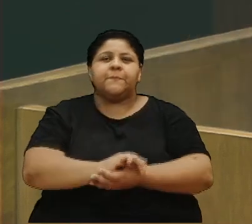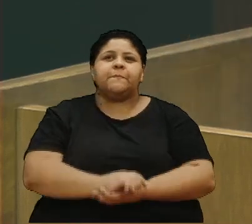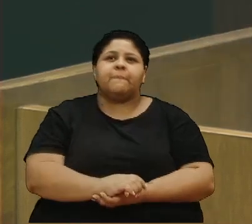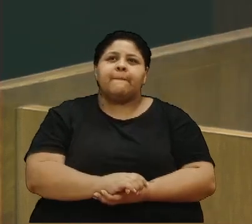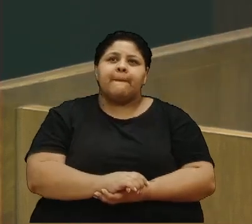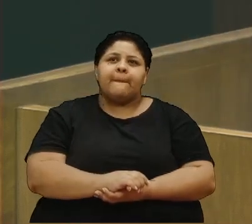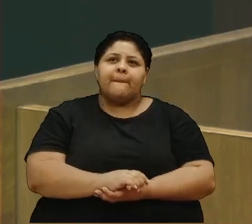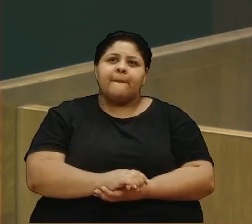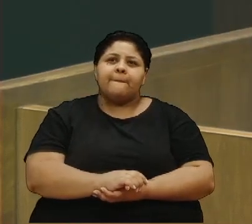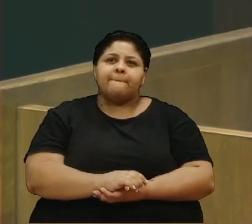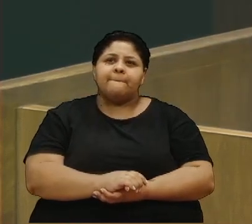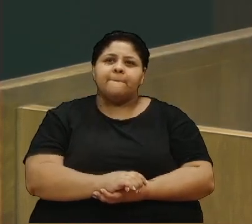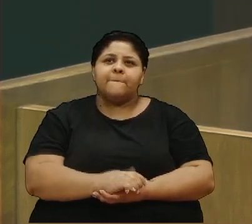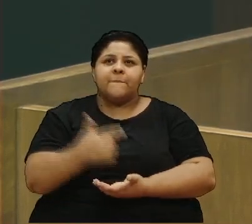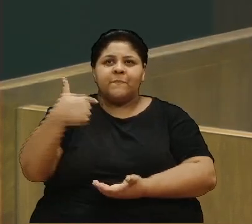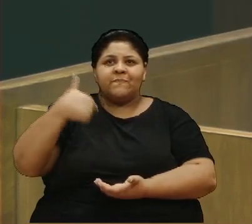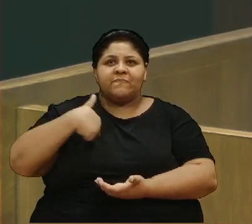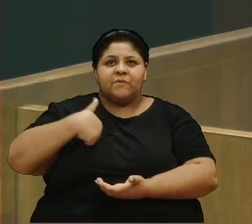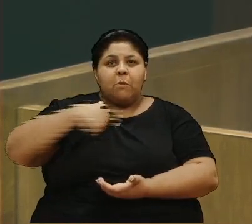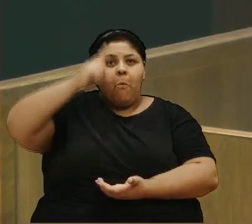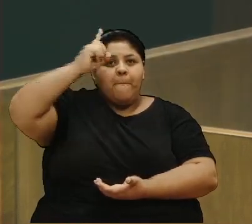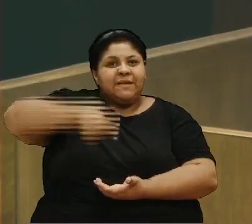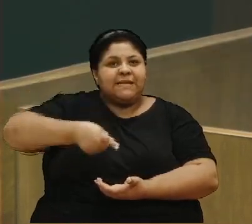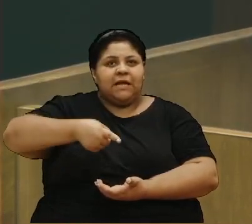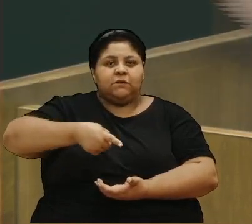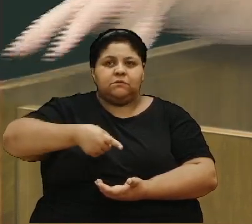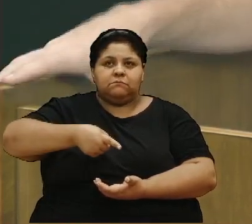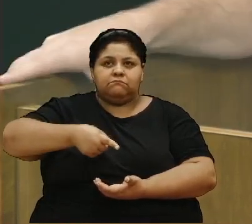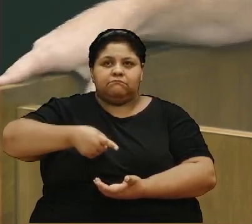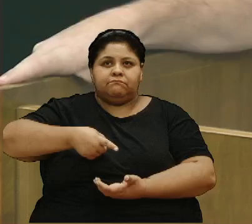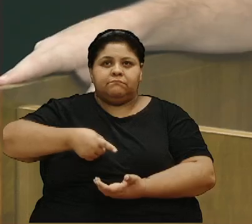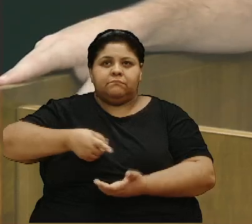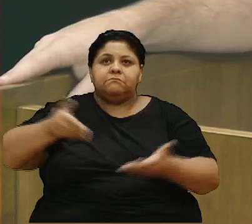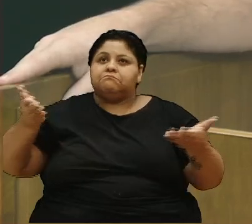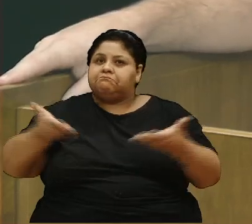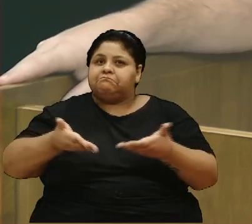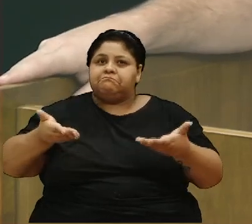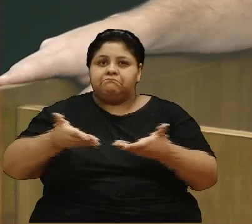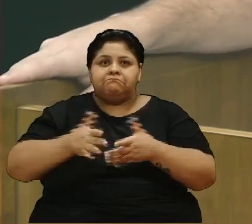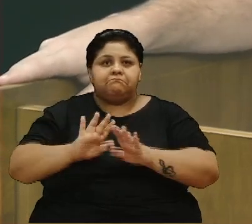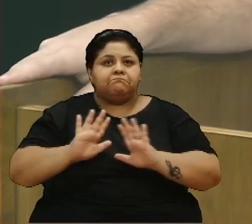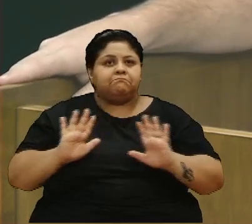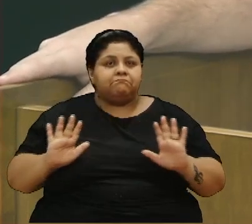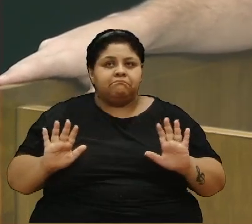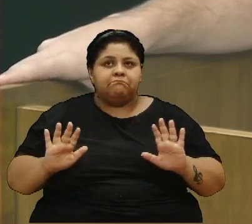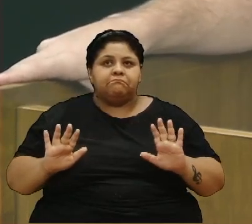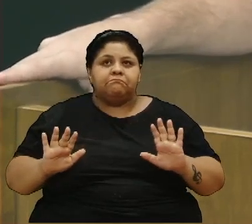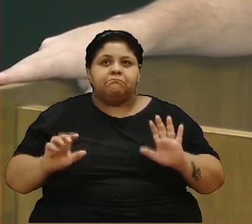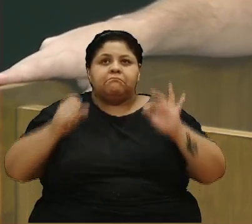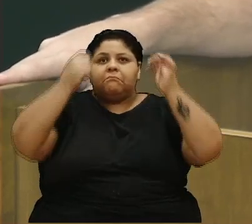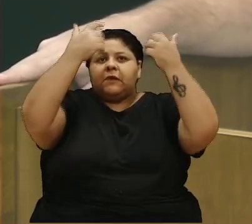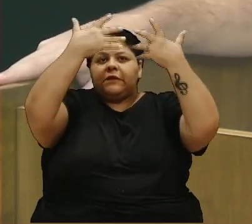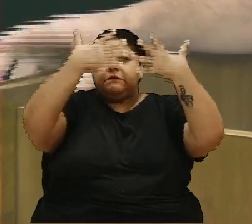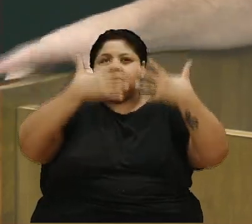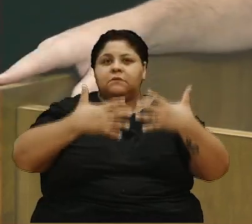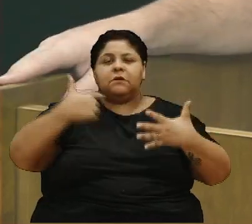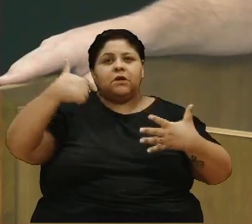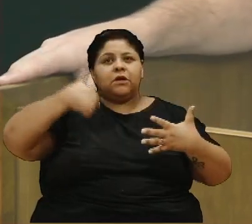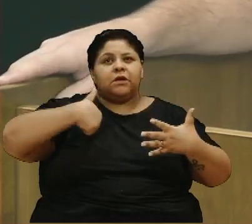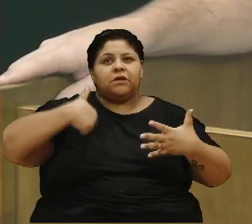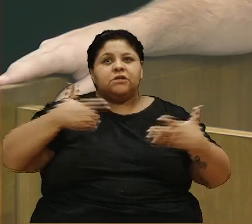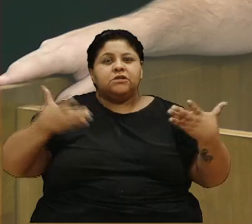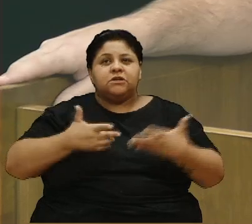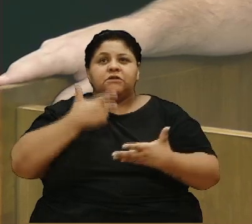E meu mandato, já que expõe alguns casos, já